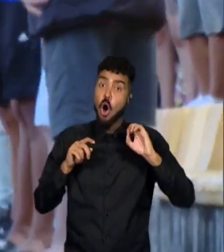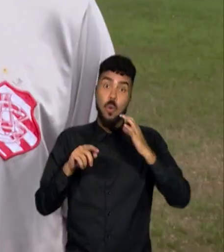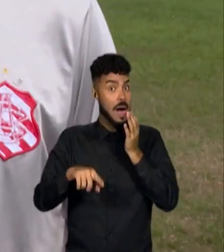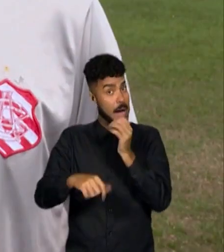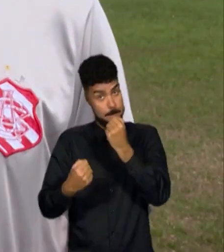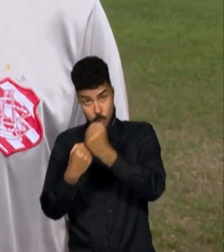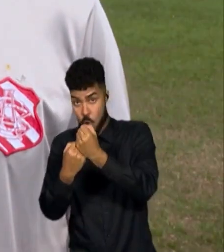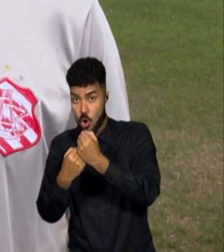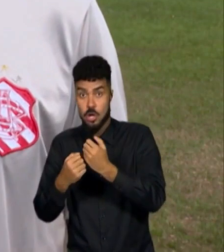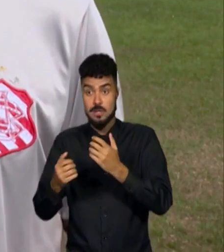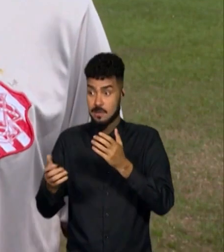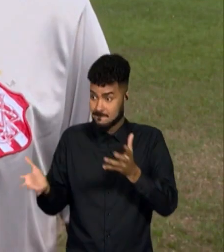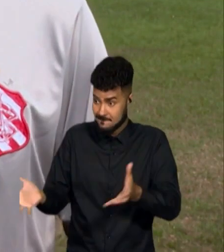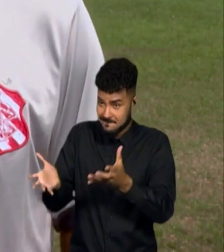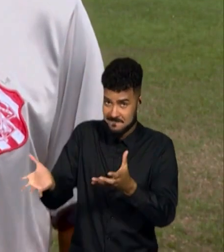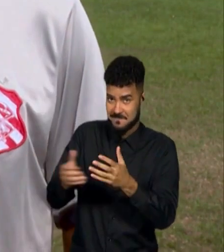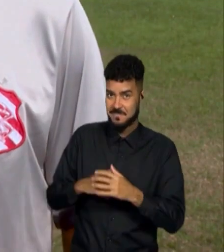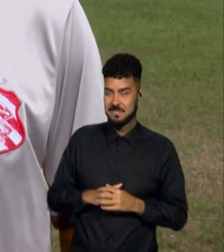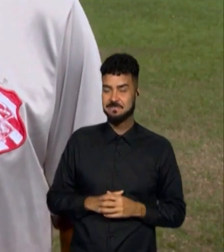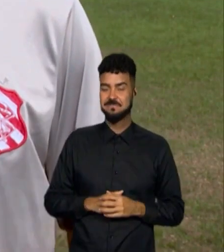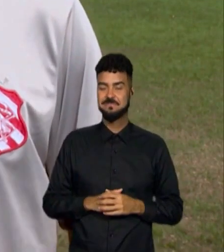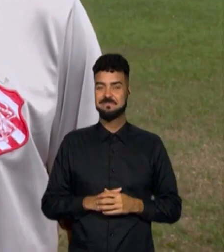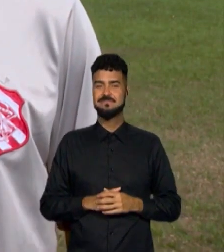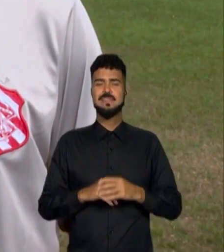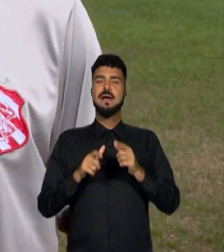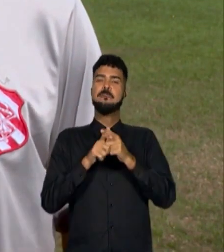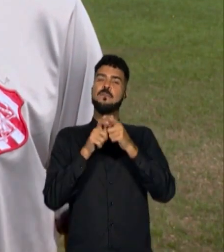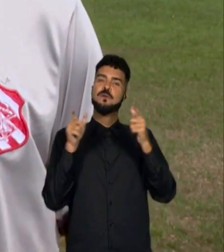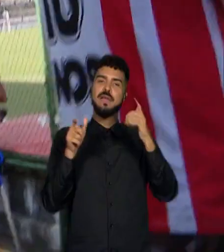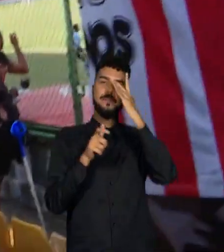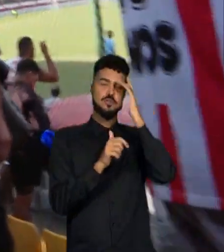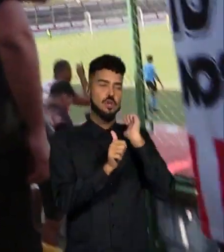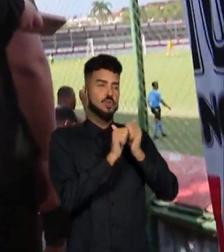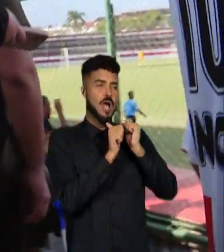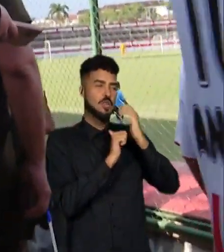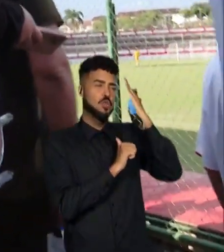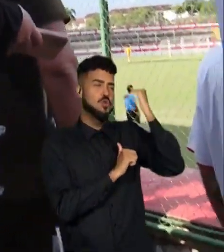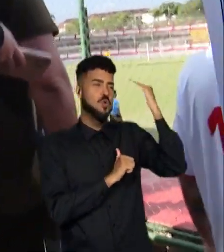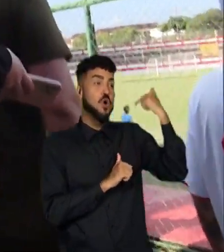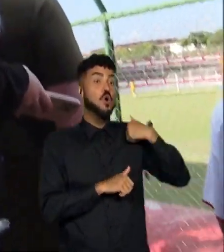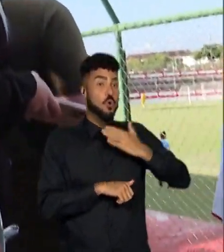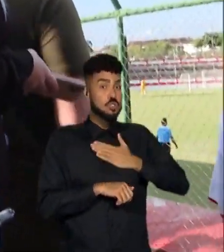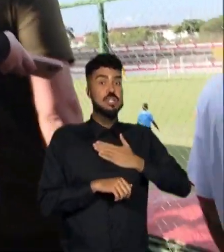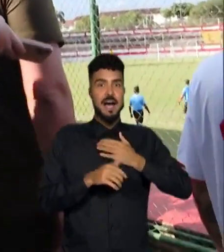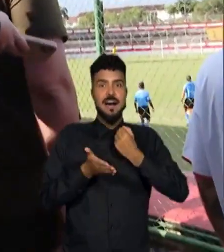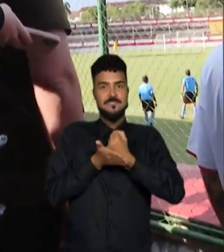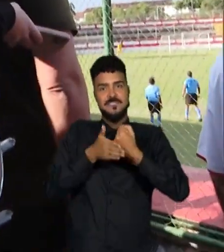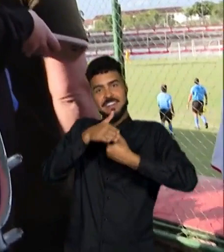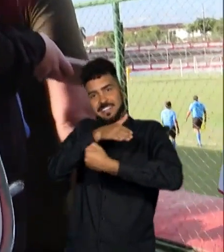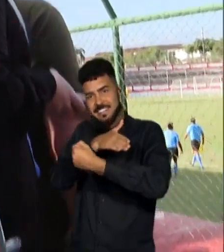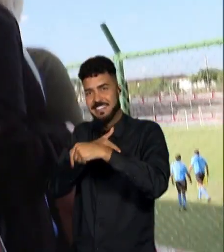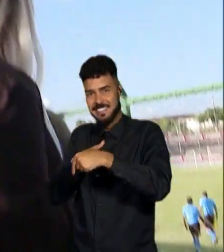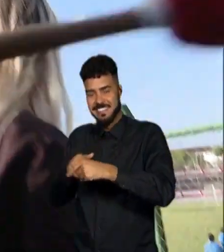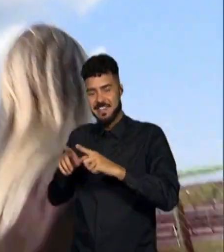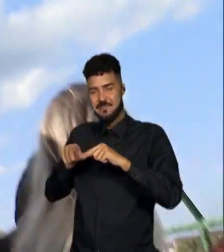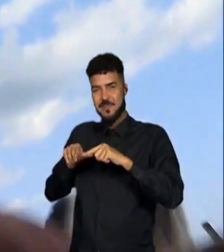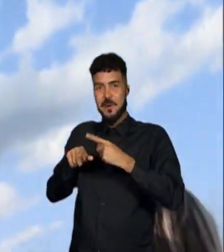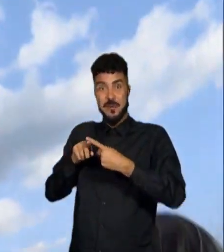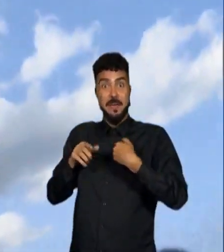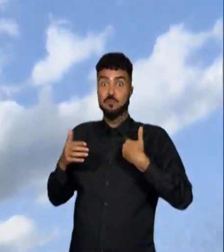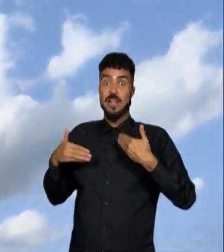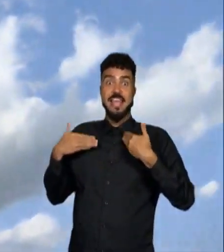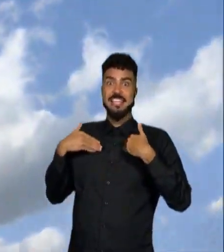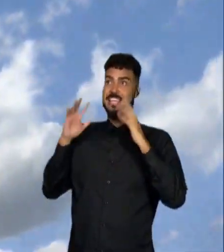incentivando. A maioria dos jogadores, os grandes jogadores, gostava de jogar no clube porque era uma alegria de você entrar nesse estádio e ver a